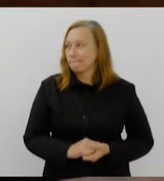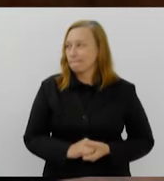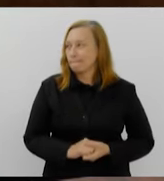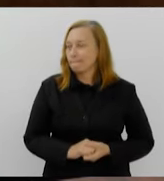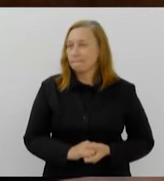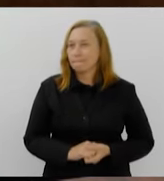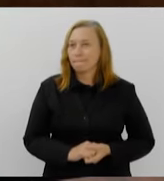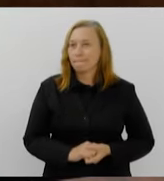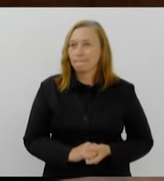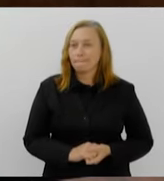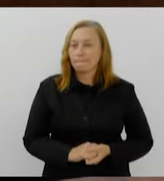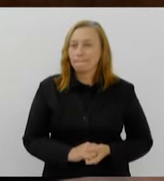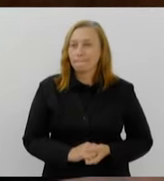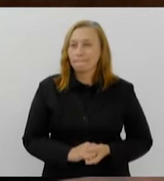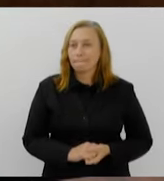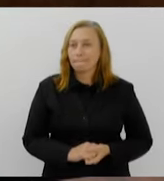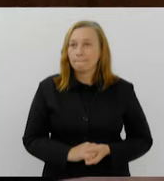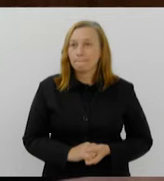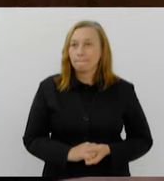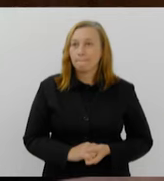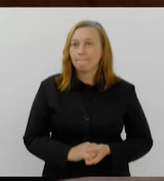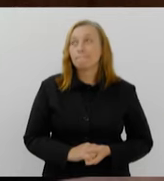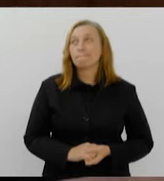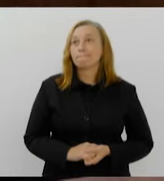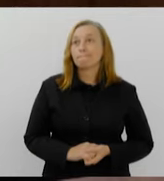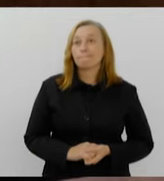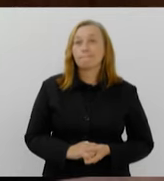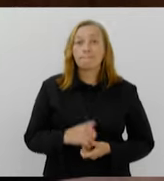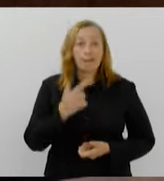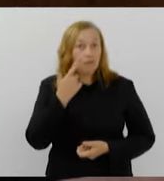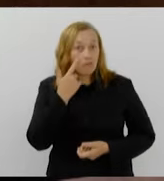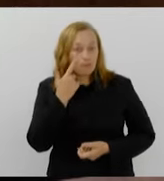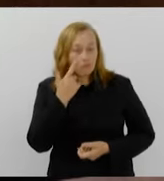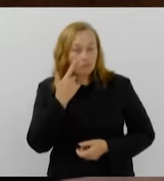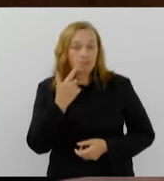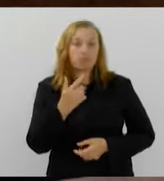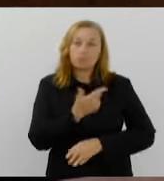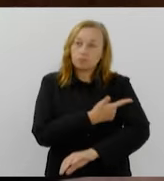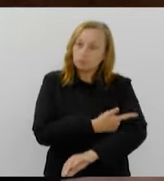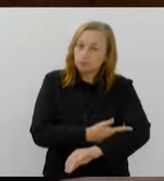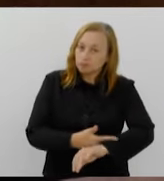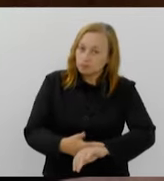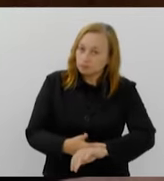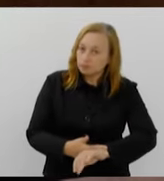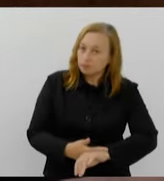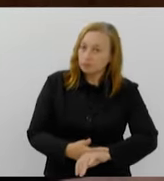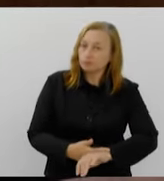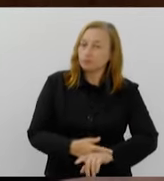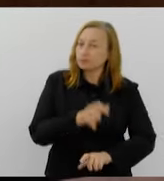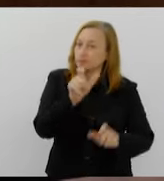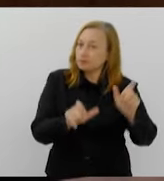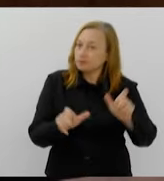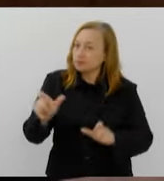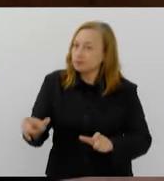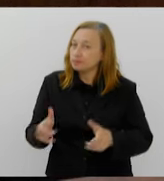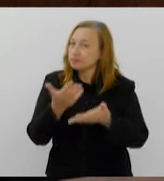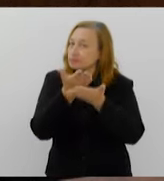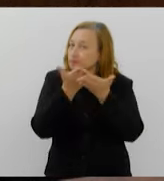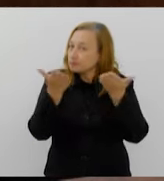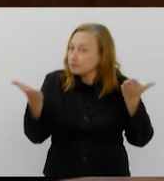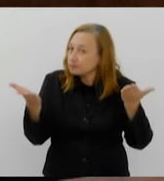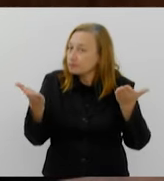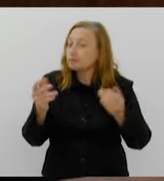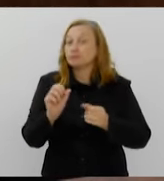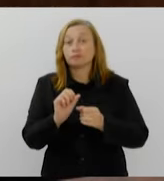raro muito raro ver a educação a sensatez e pessoas tão ordeiras como vocês